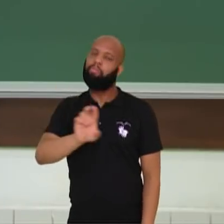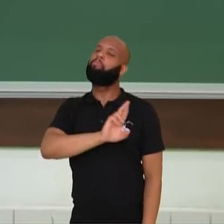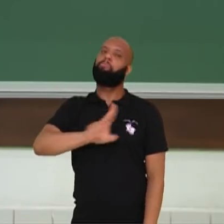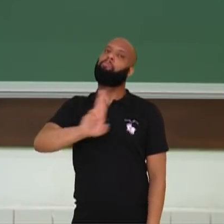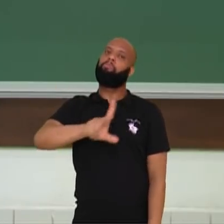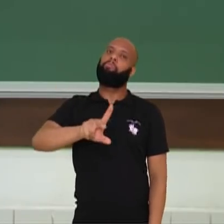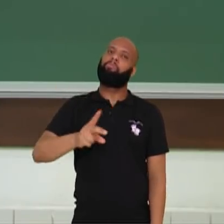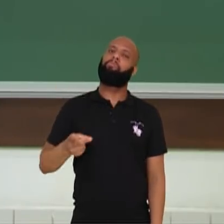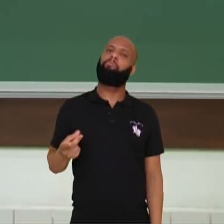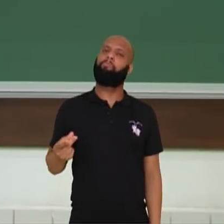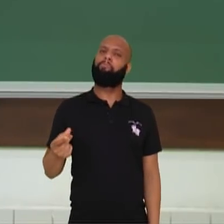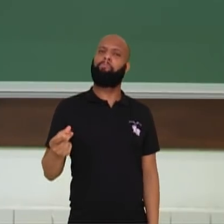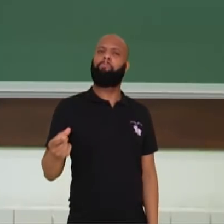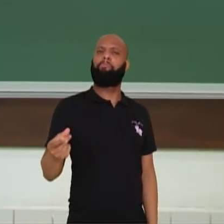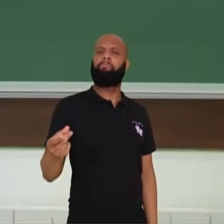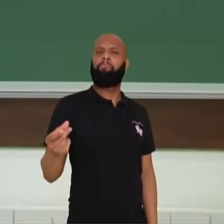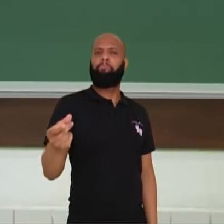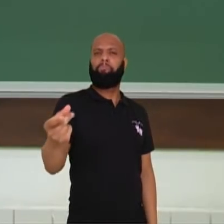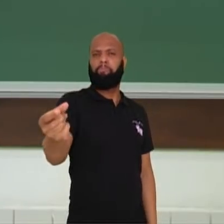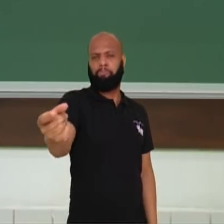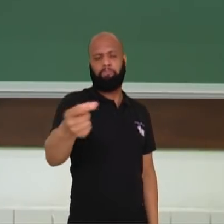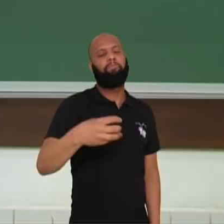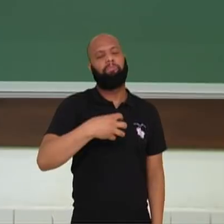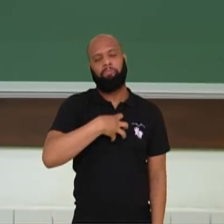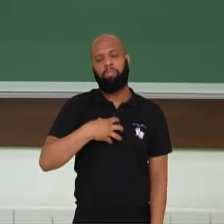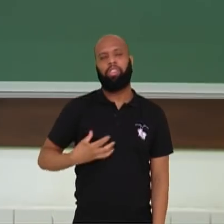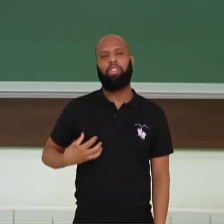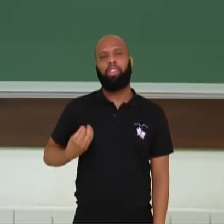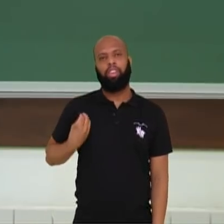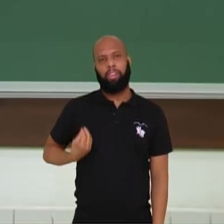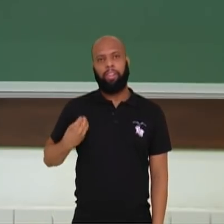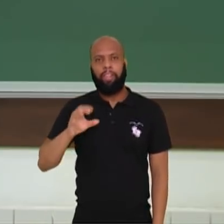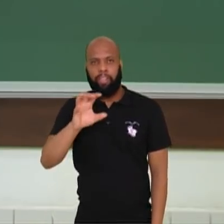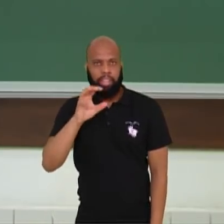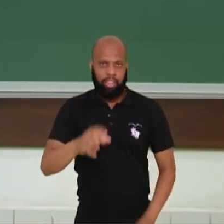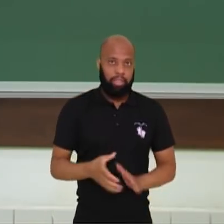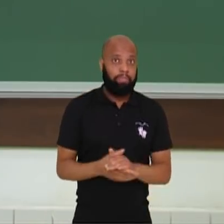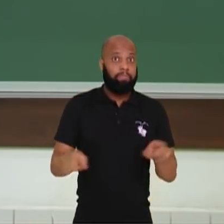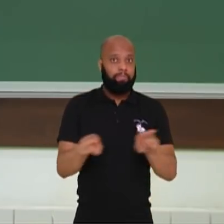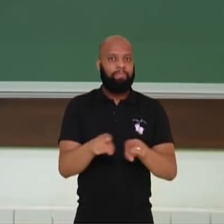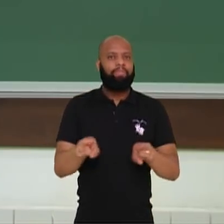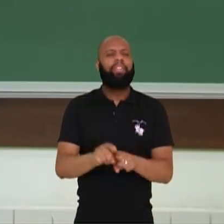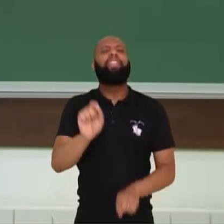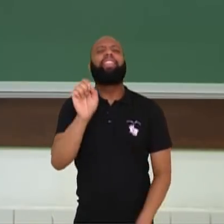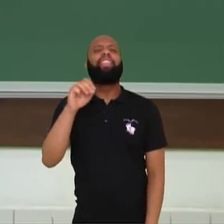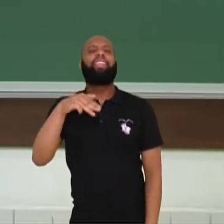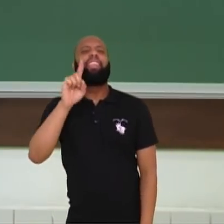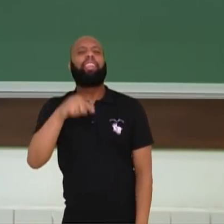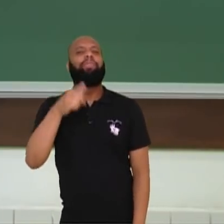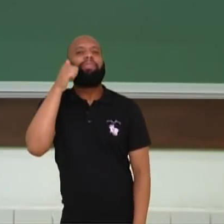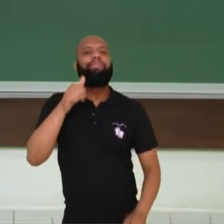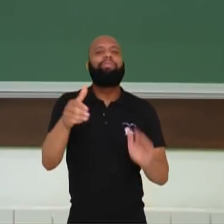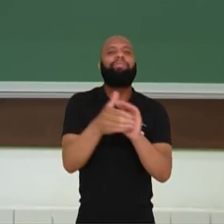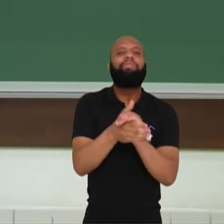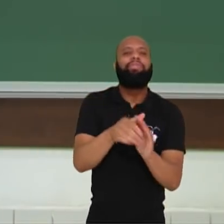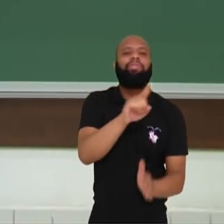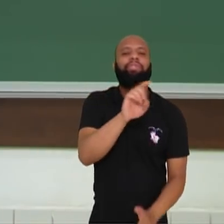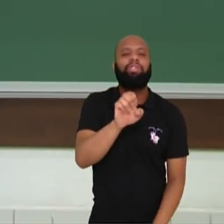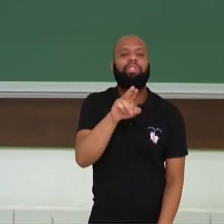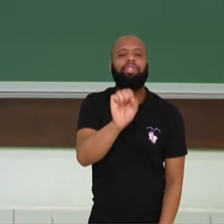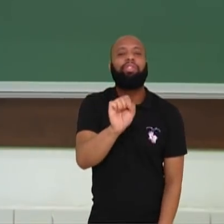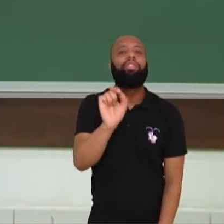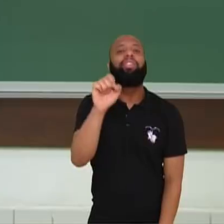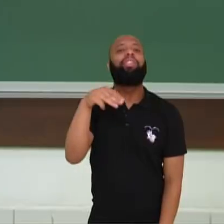Os deuses do Olimpo, Zeus, seus irmãos, sua esposa Hera, eles eram imortais, uma